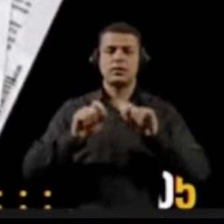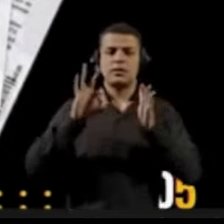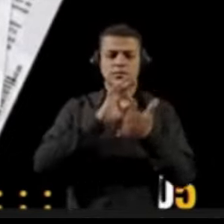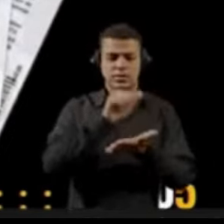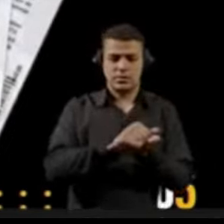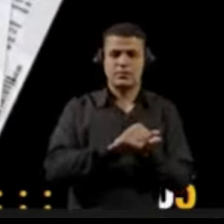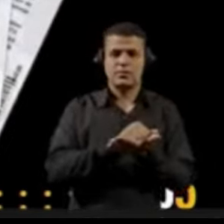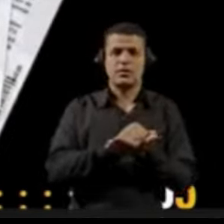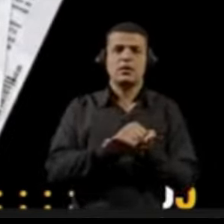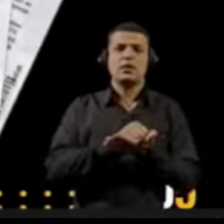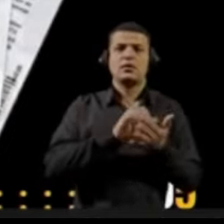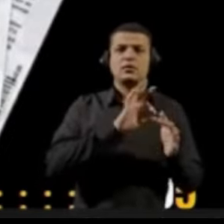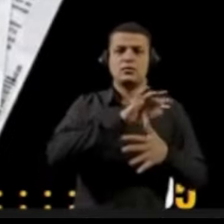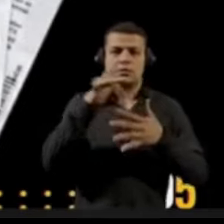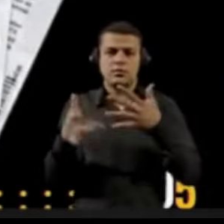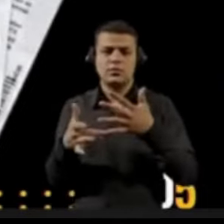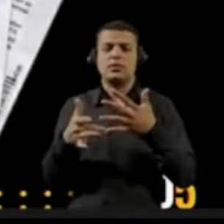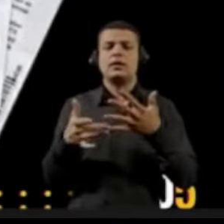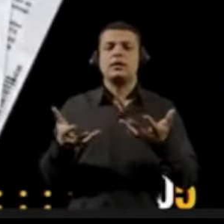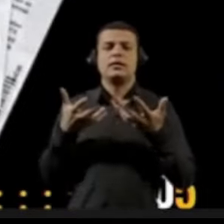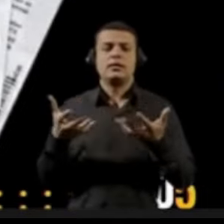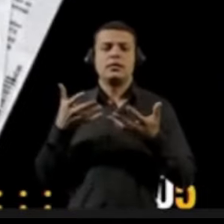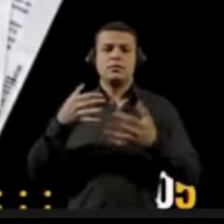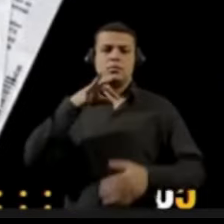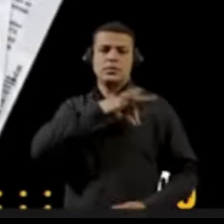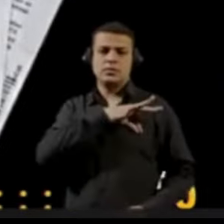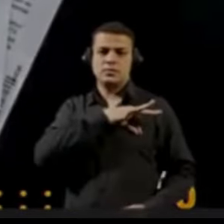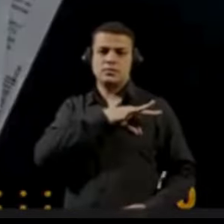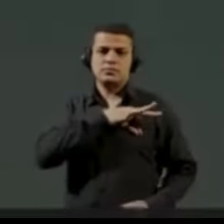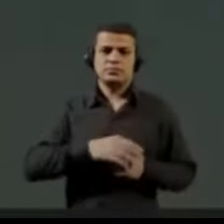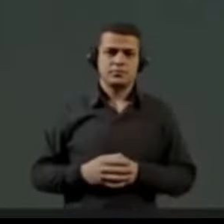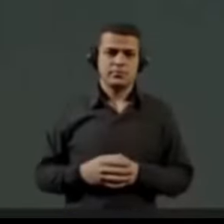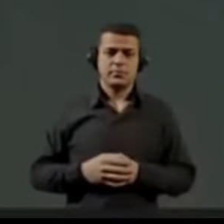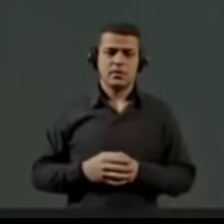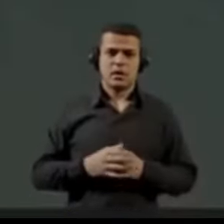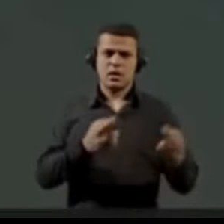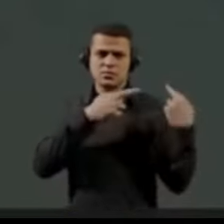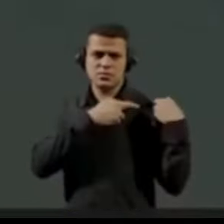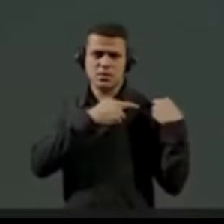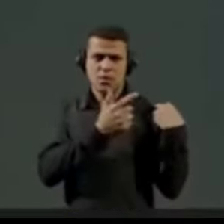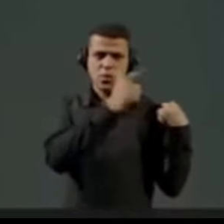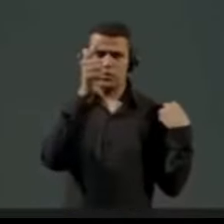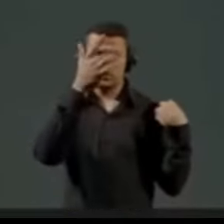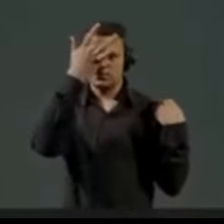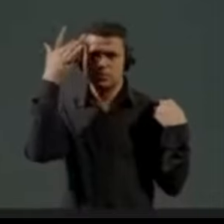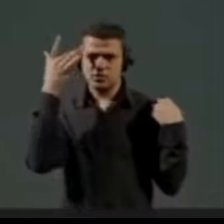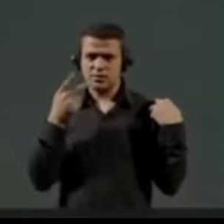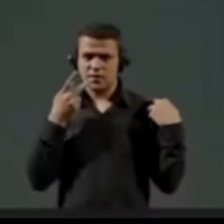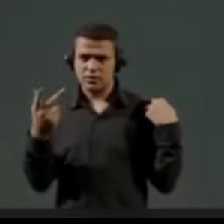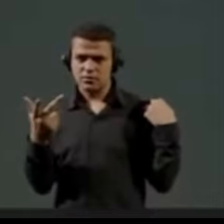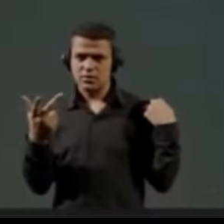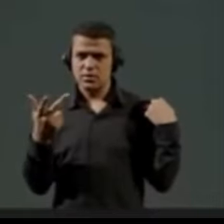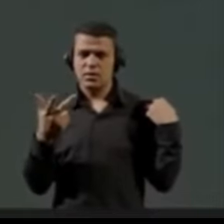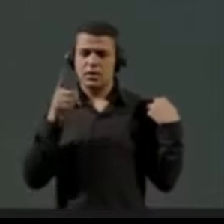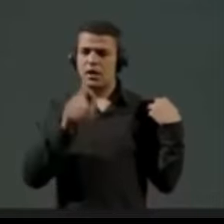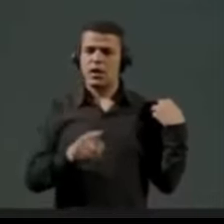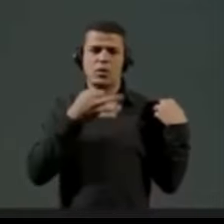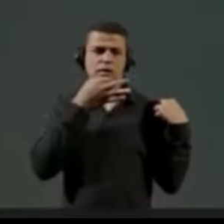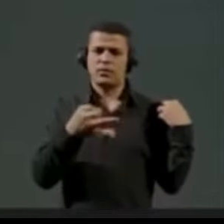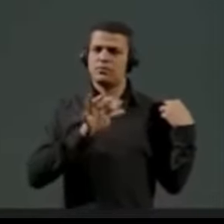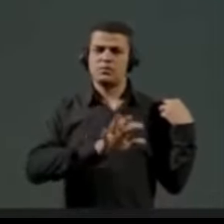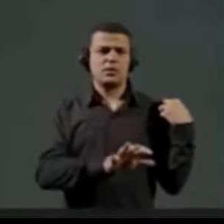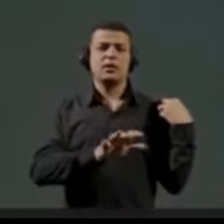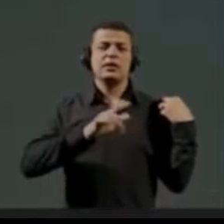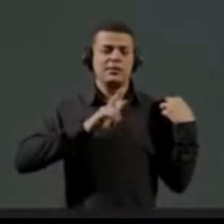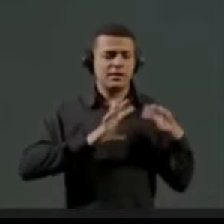nas redes, dar poder de polícia às plataformas e elas não querem. Responsabilizá-las pelo que as pessoas falam também é um absurdo. Nós devemos ter